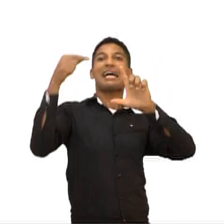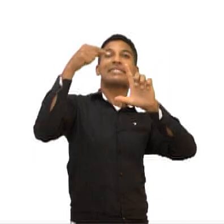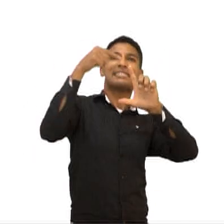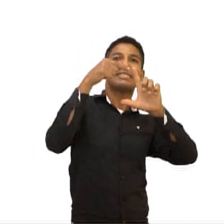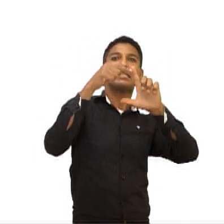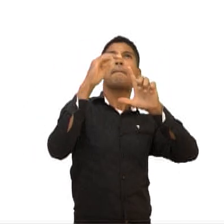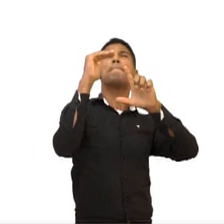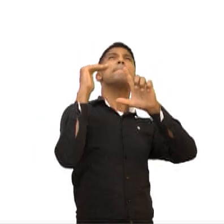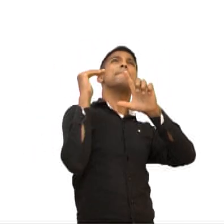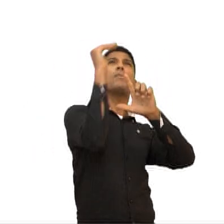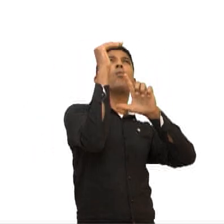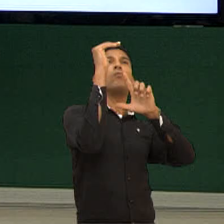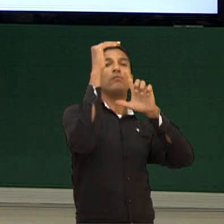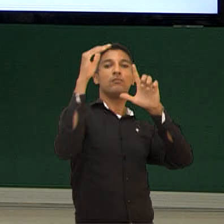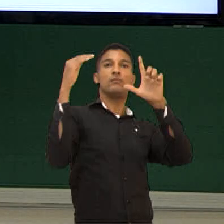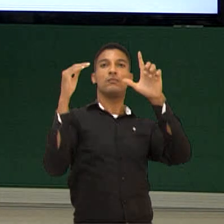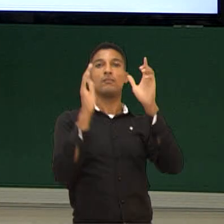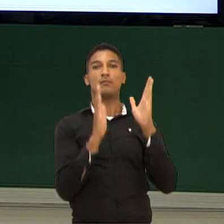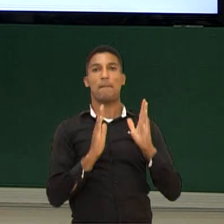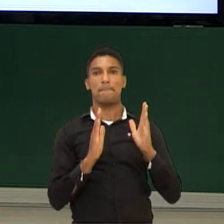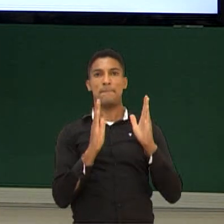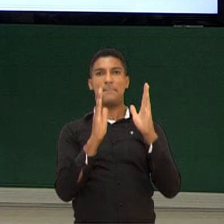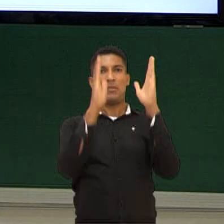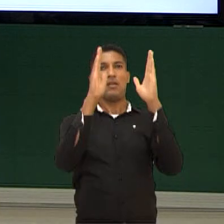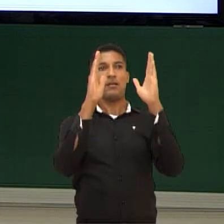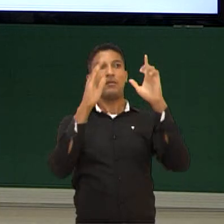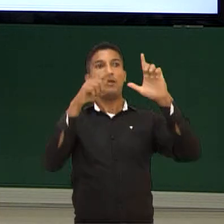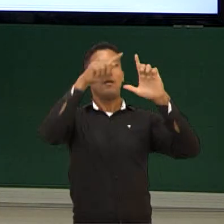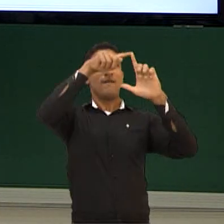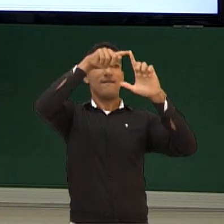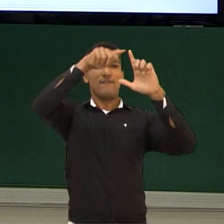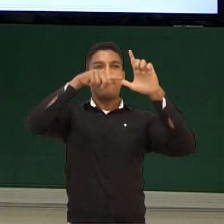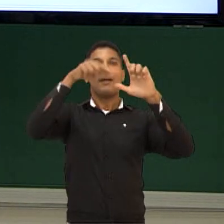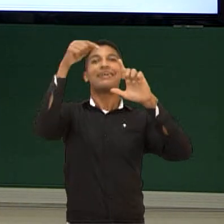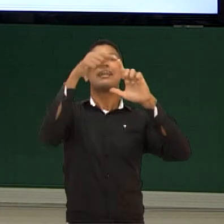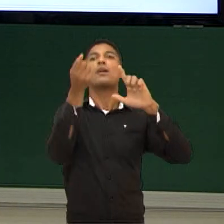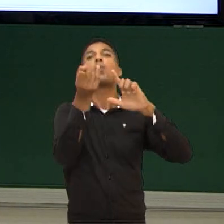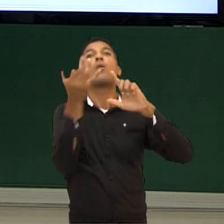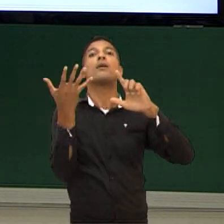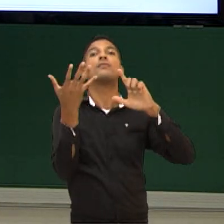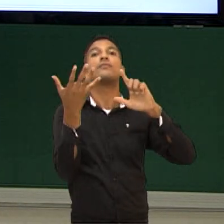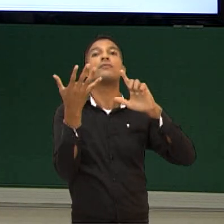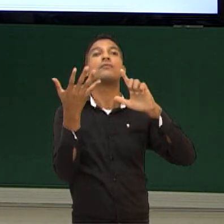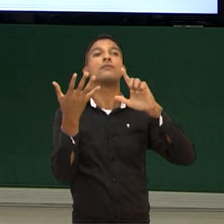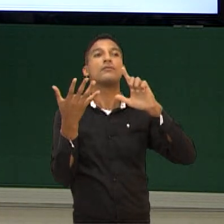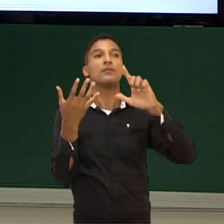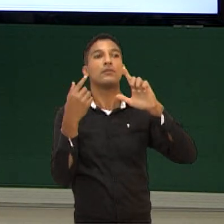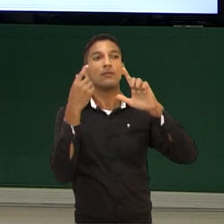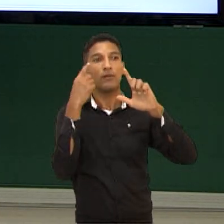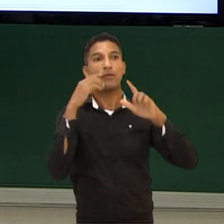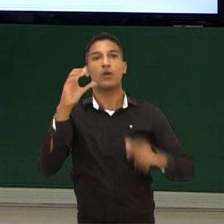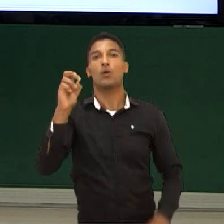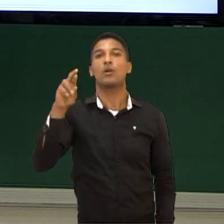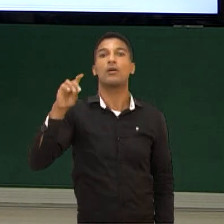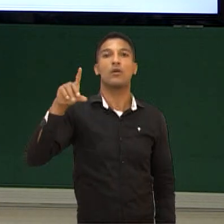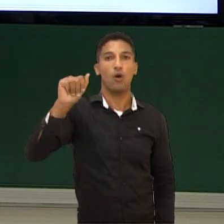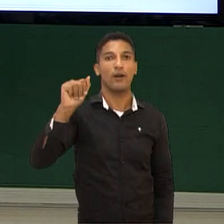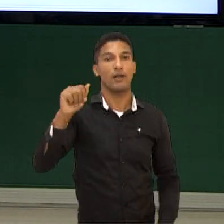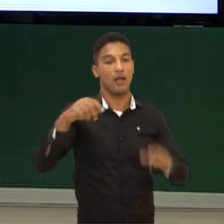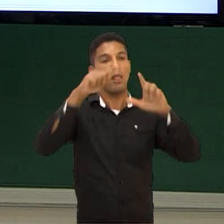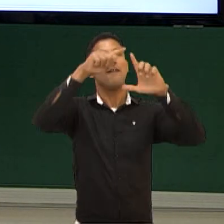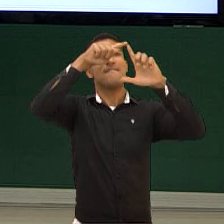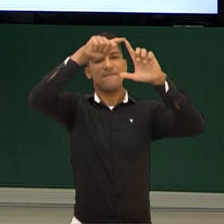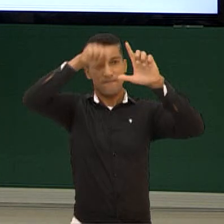prédio? Então, nós temos um triângulo, essa corda, né, formou um triângulo. A medida